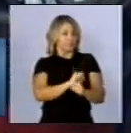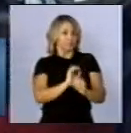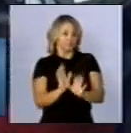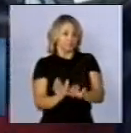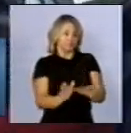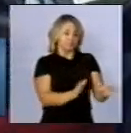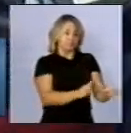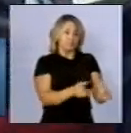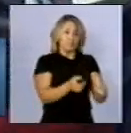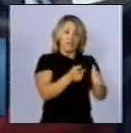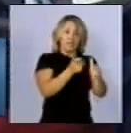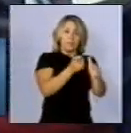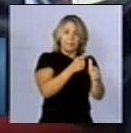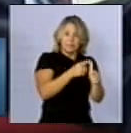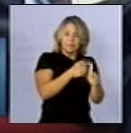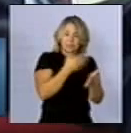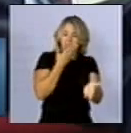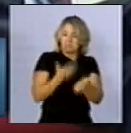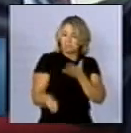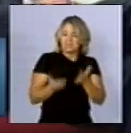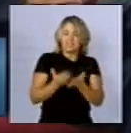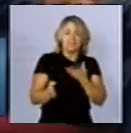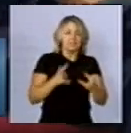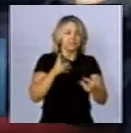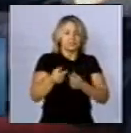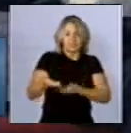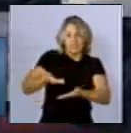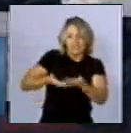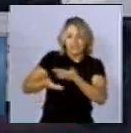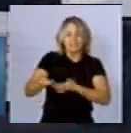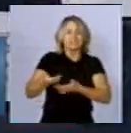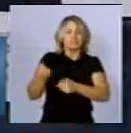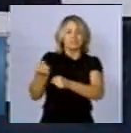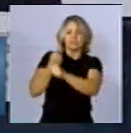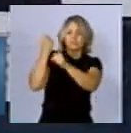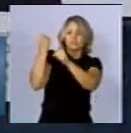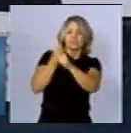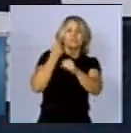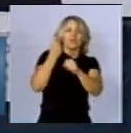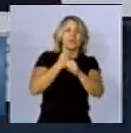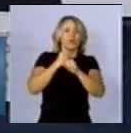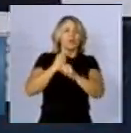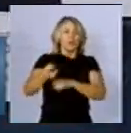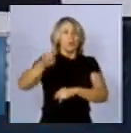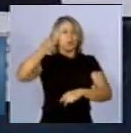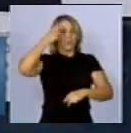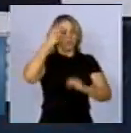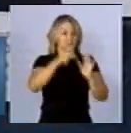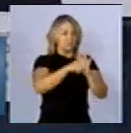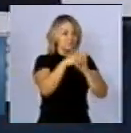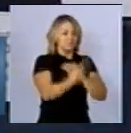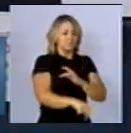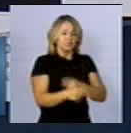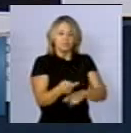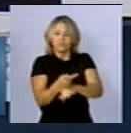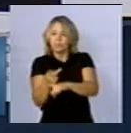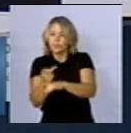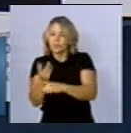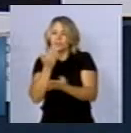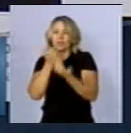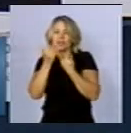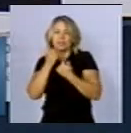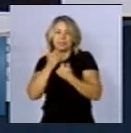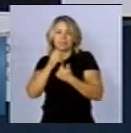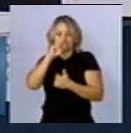Primeiro eles perderam toda aquela relação de construção cultural da busca do alimento